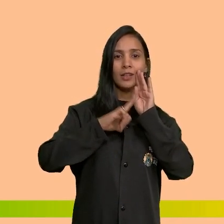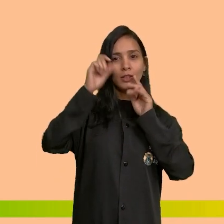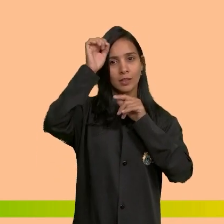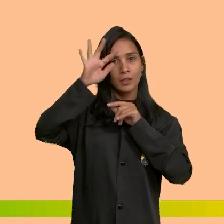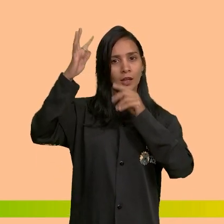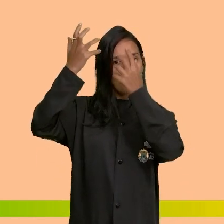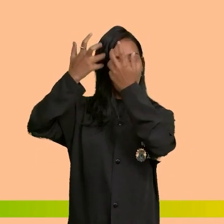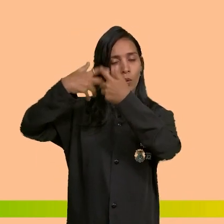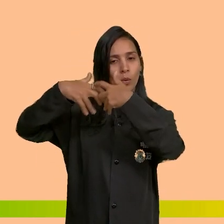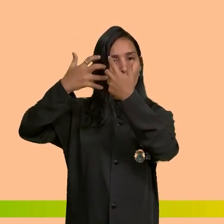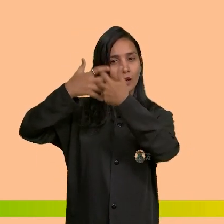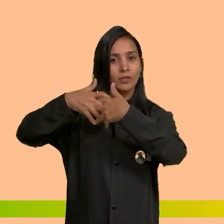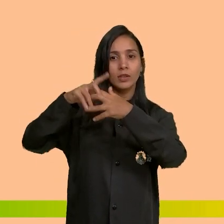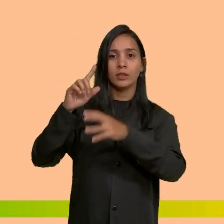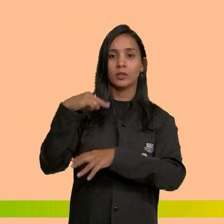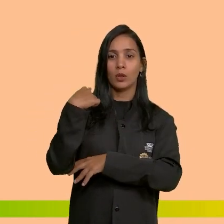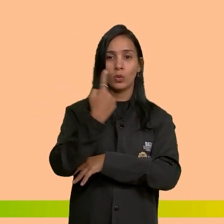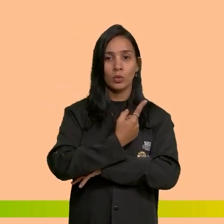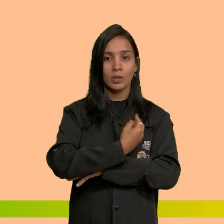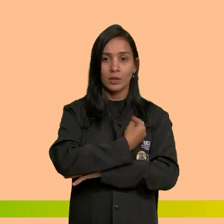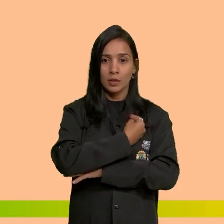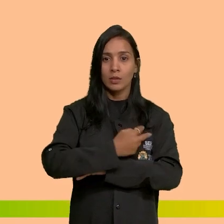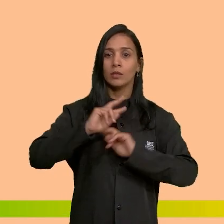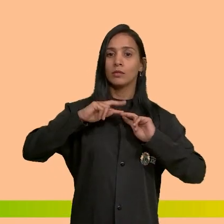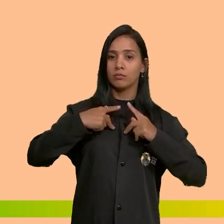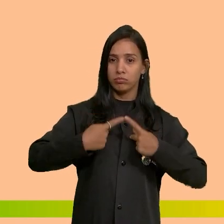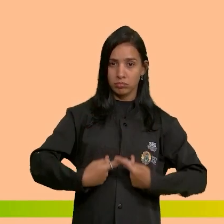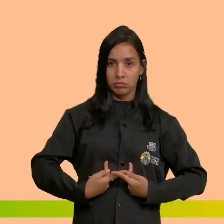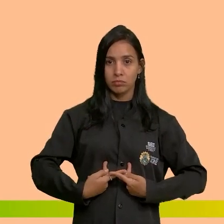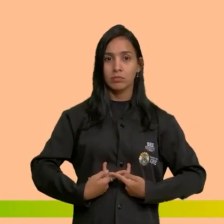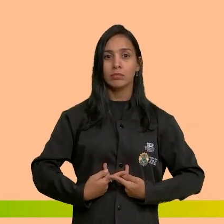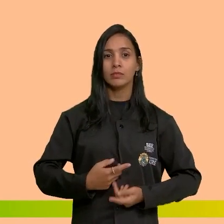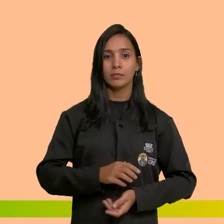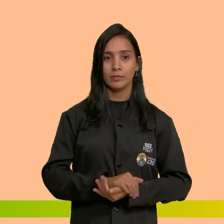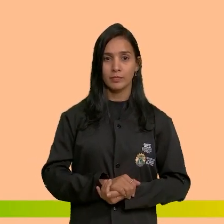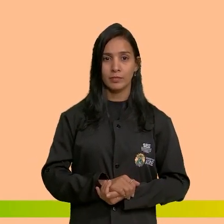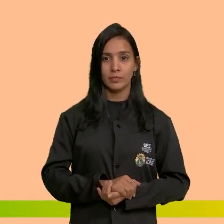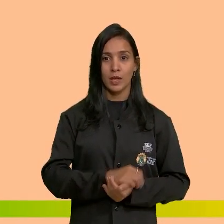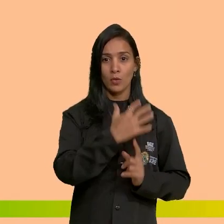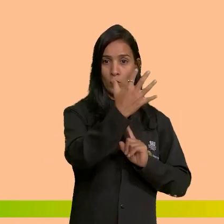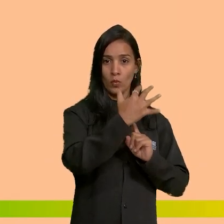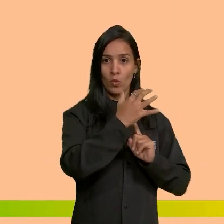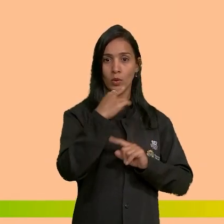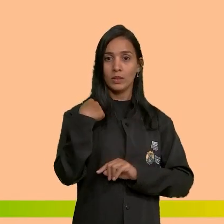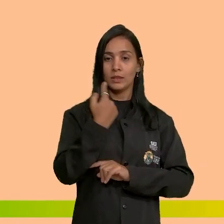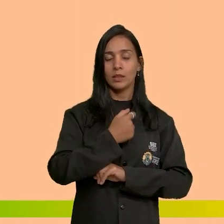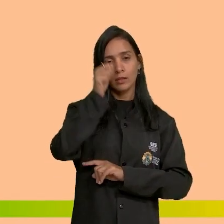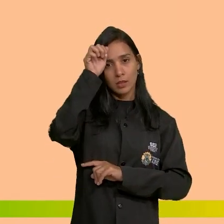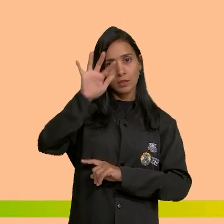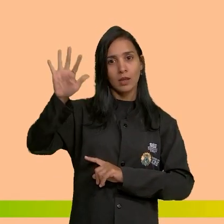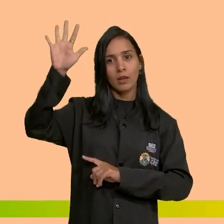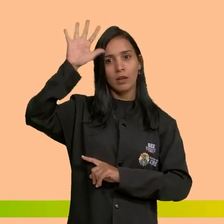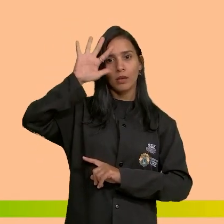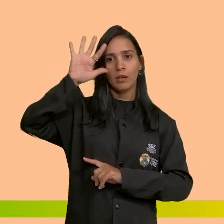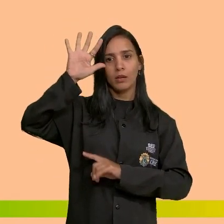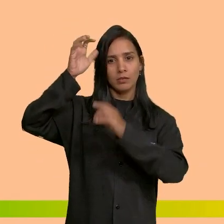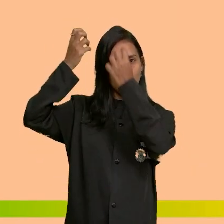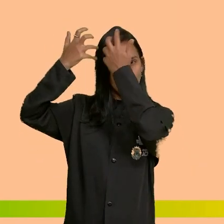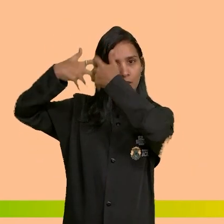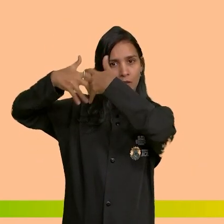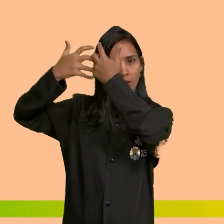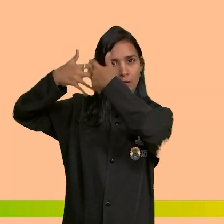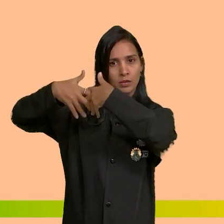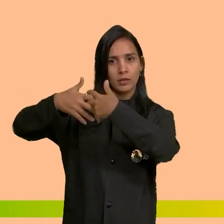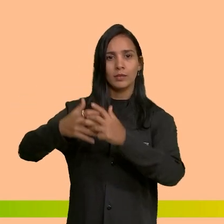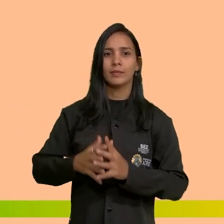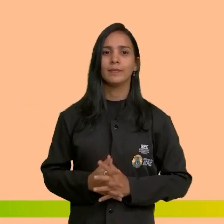os dramas da vida humana. Então, aqui também é T de tragédia.